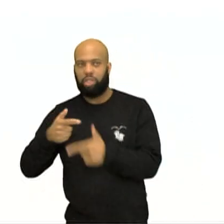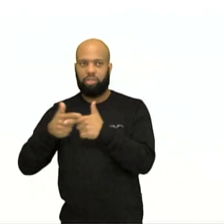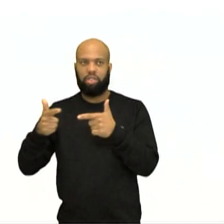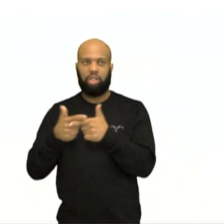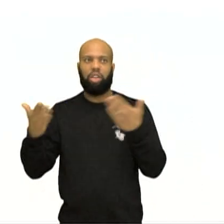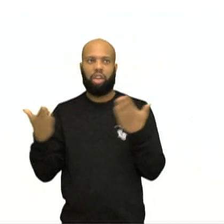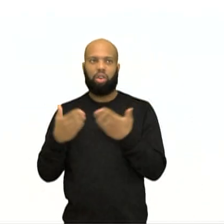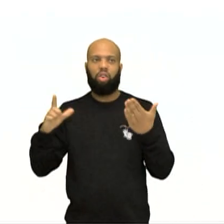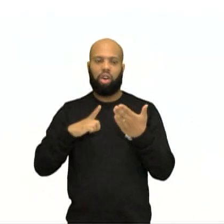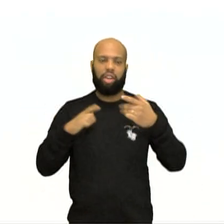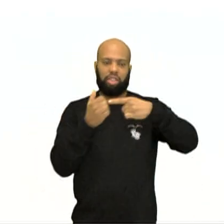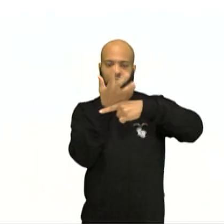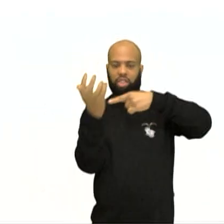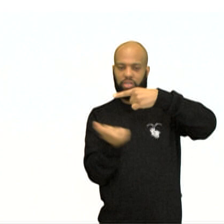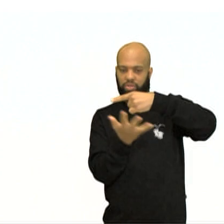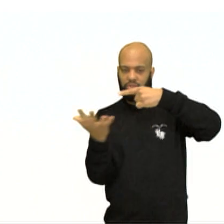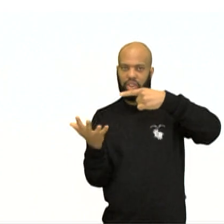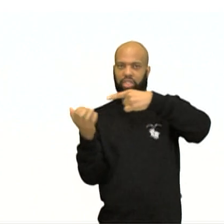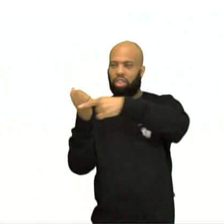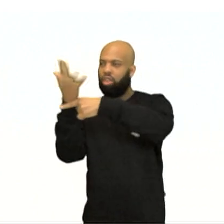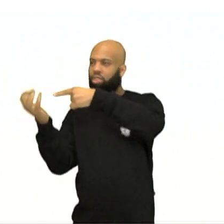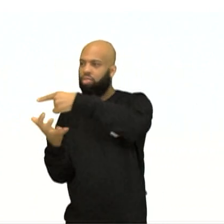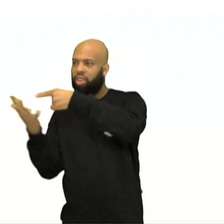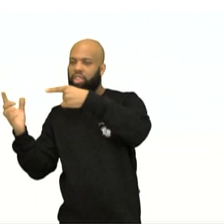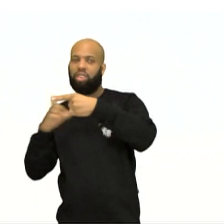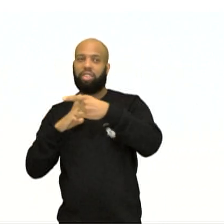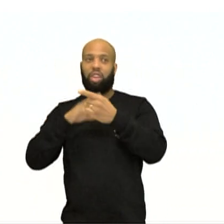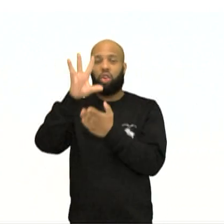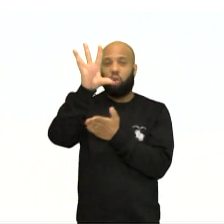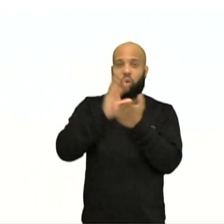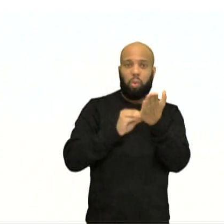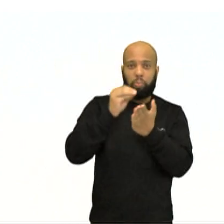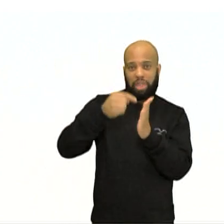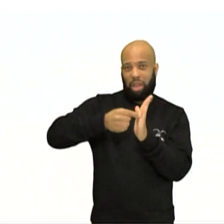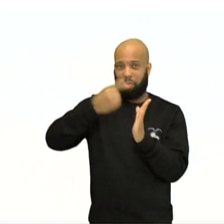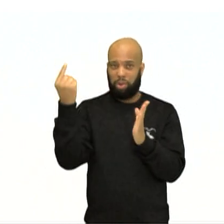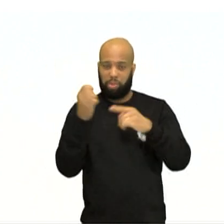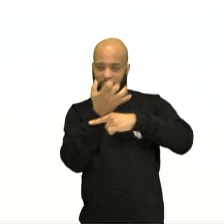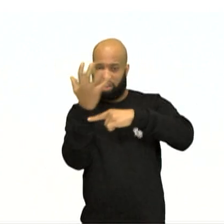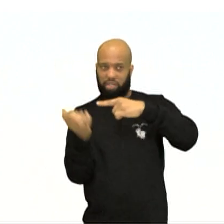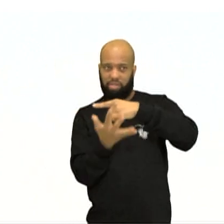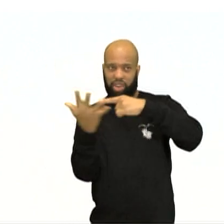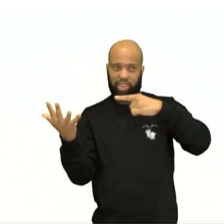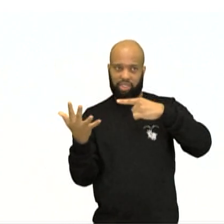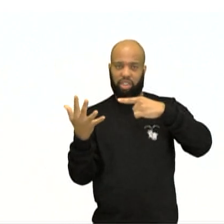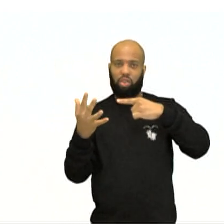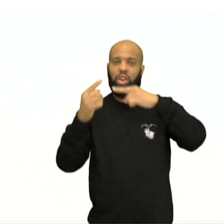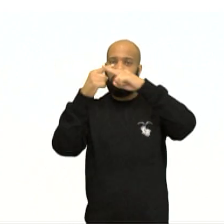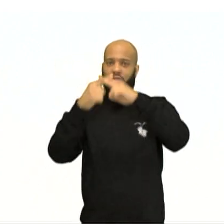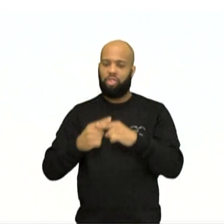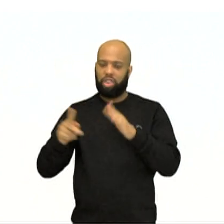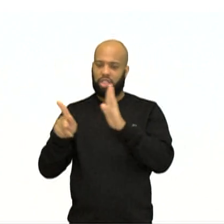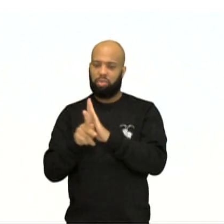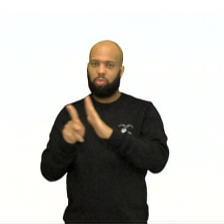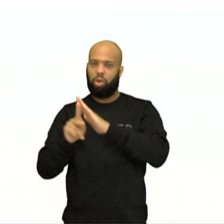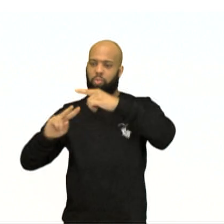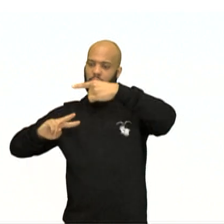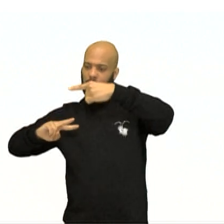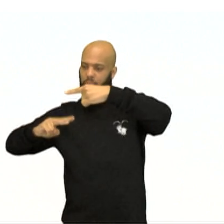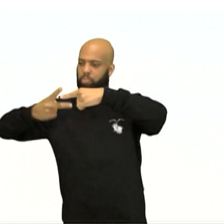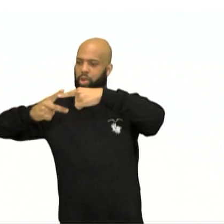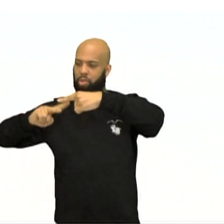de duas frações, eu repito a de cima, tá aqui, multiplico pela inversa do denominador, então de 3